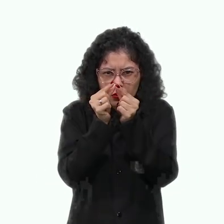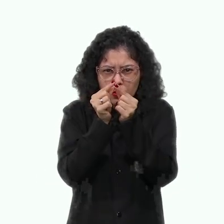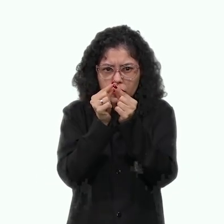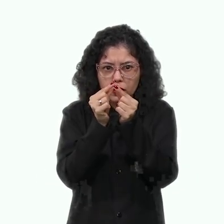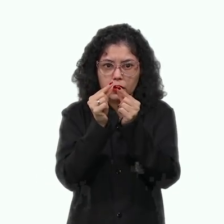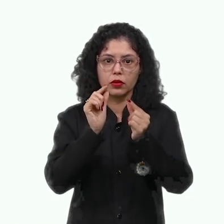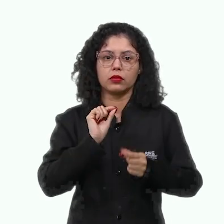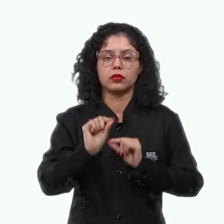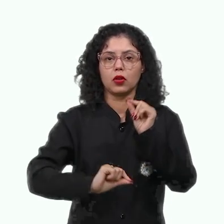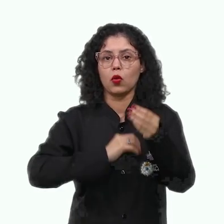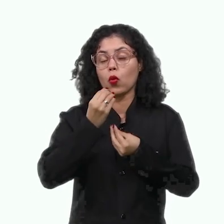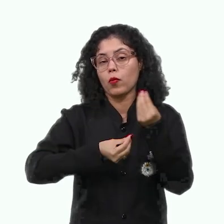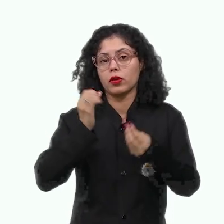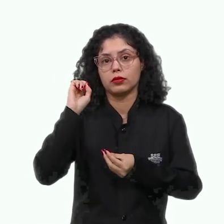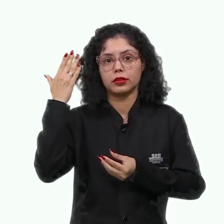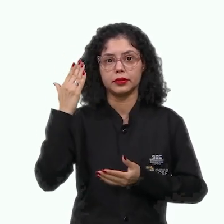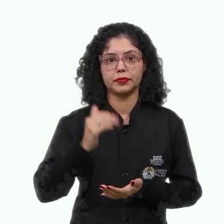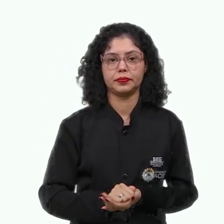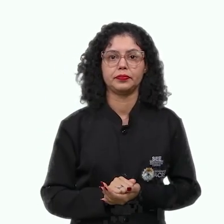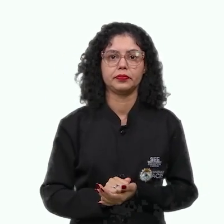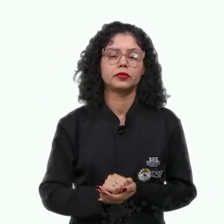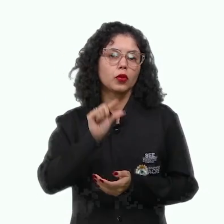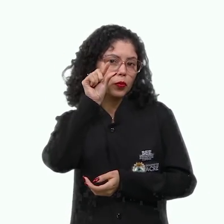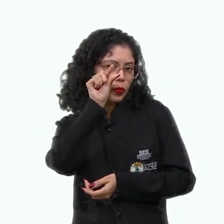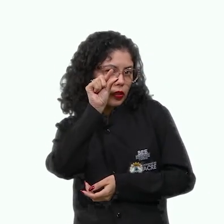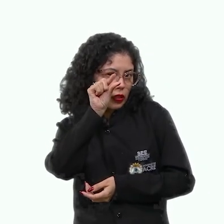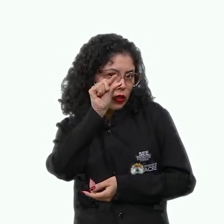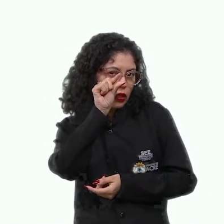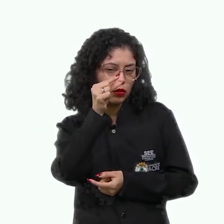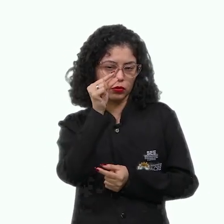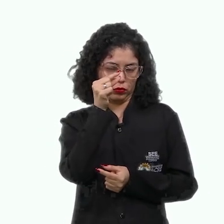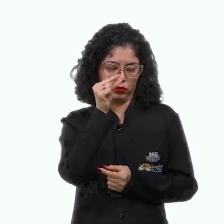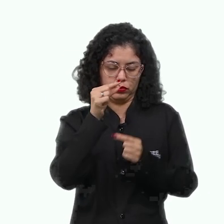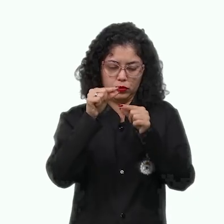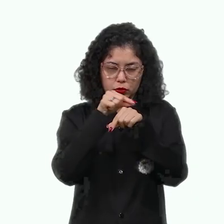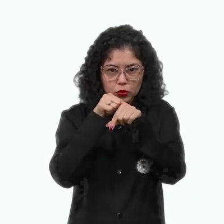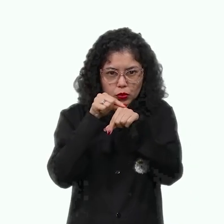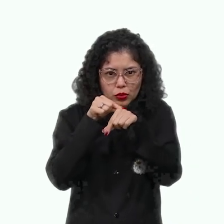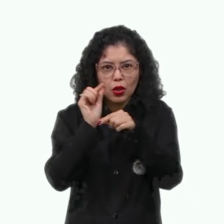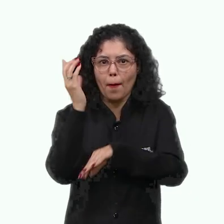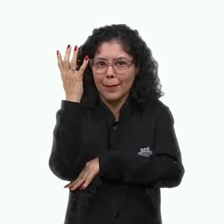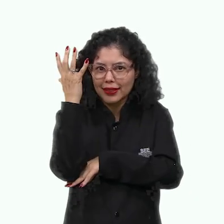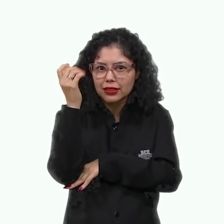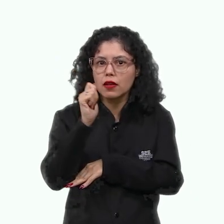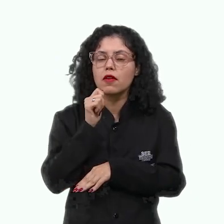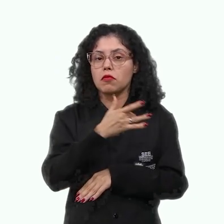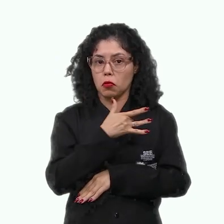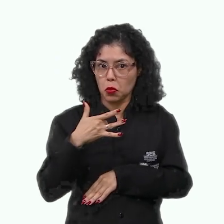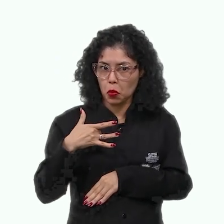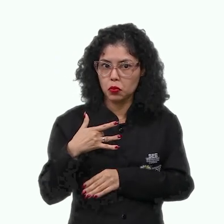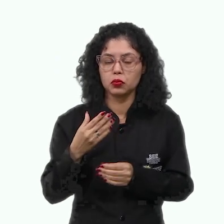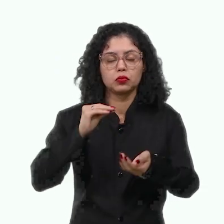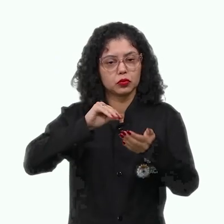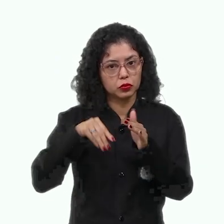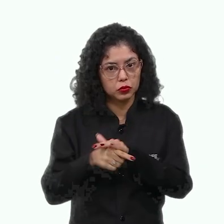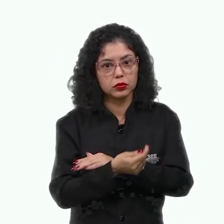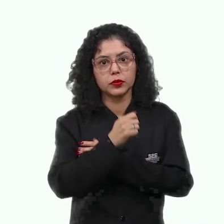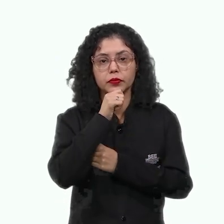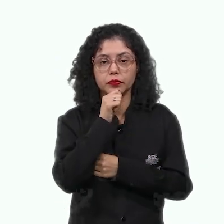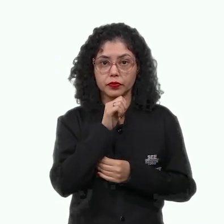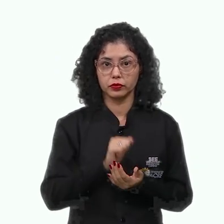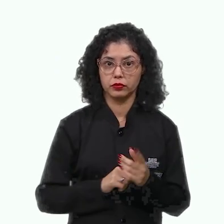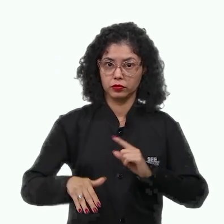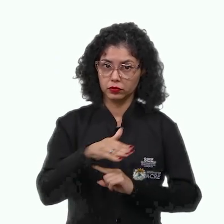micropropagação. Então, como é que funciona? Um pequeno pedaço de tecido de uma planta saudável é colocado em um meio